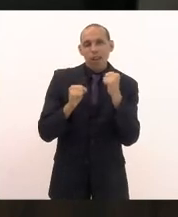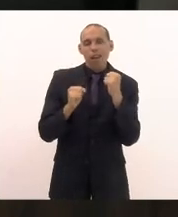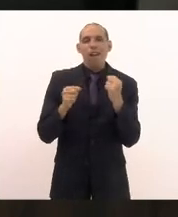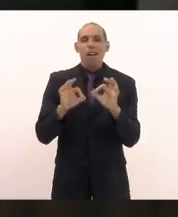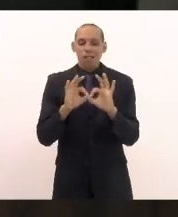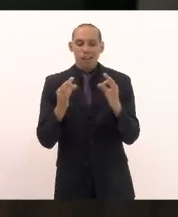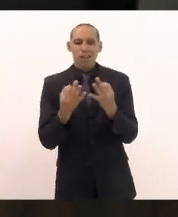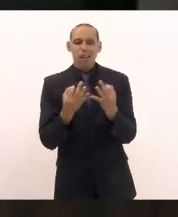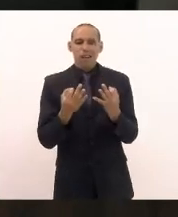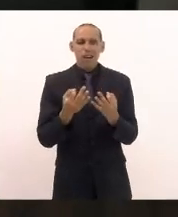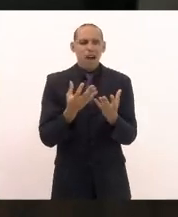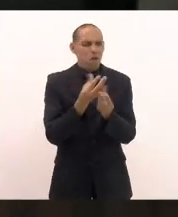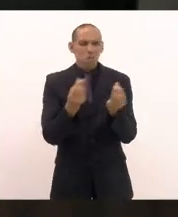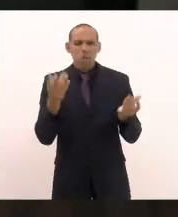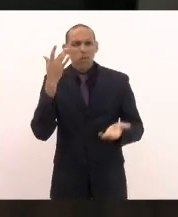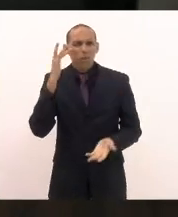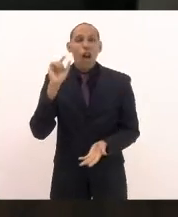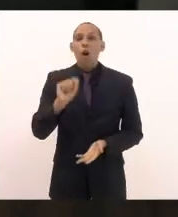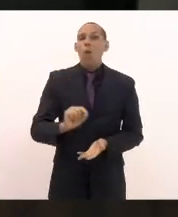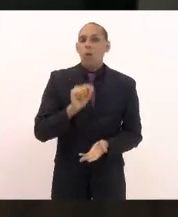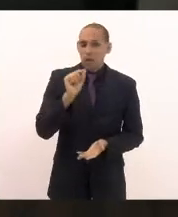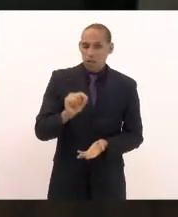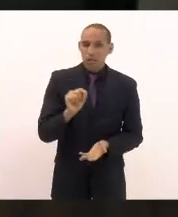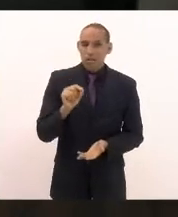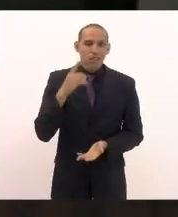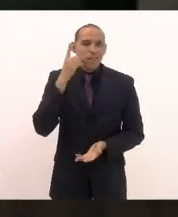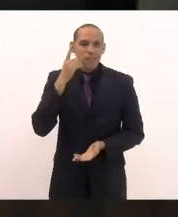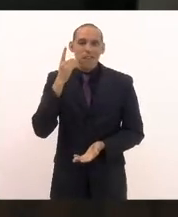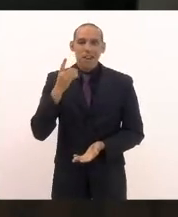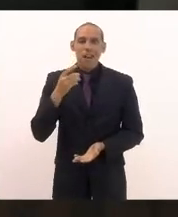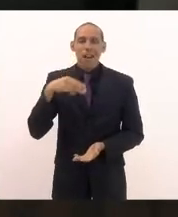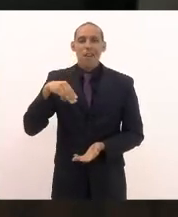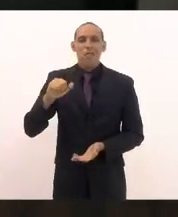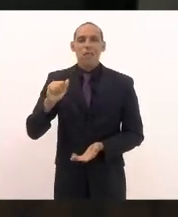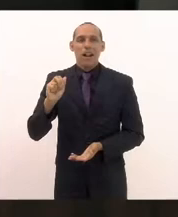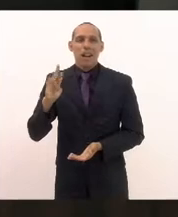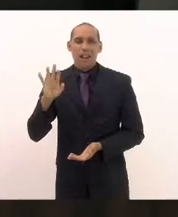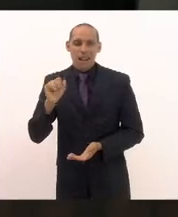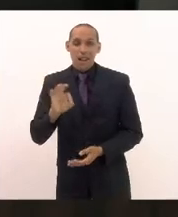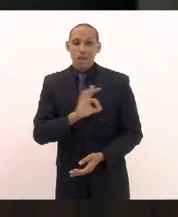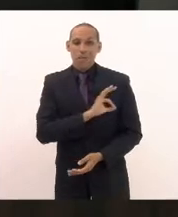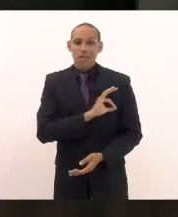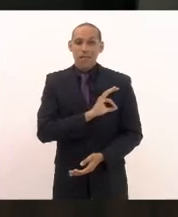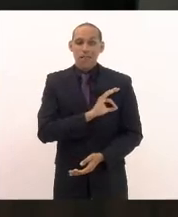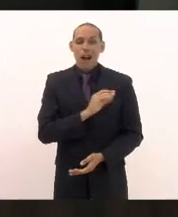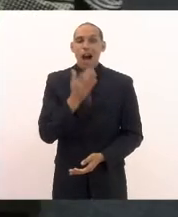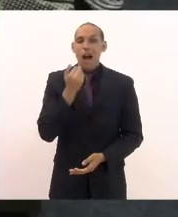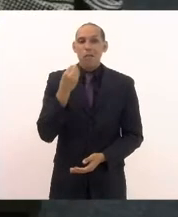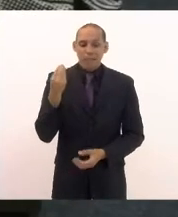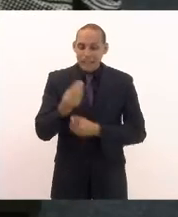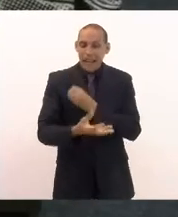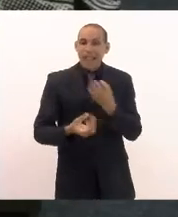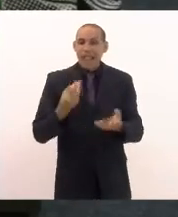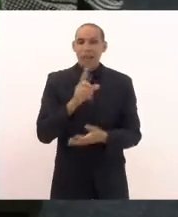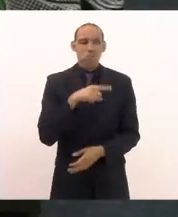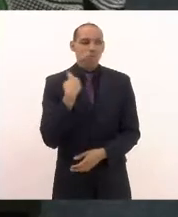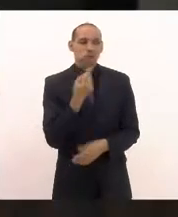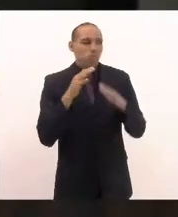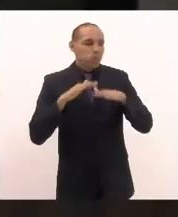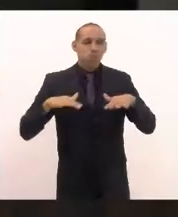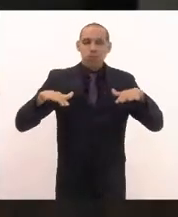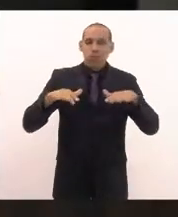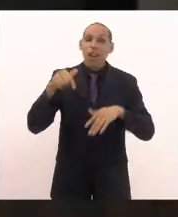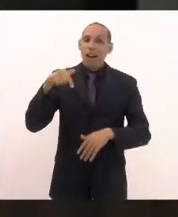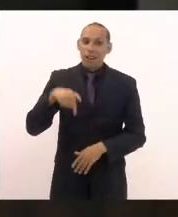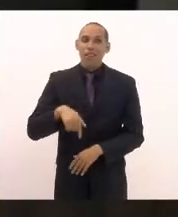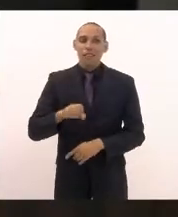sabe, que coloca, deputada Marta Rocha, comida na nossa mesa aqui no nosso